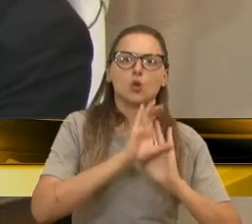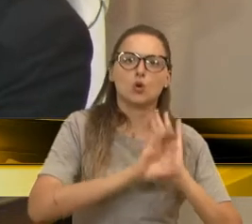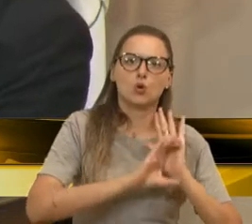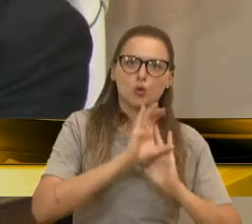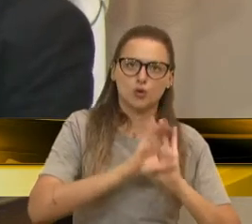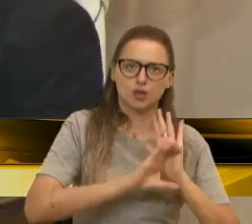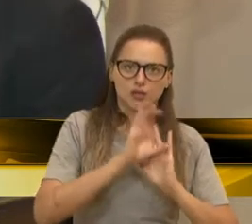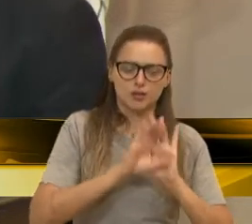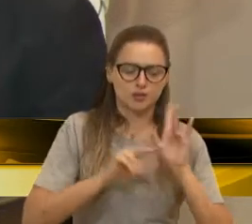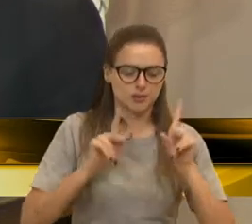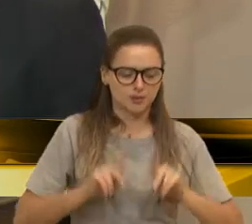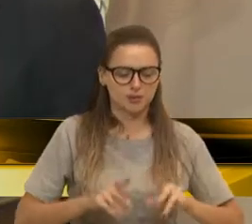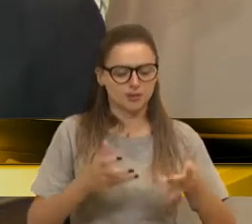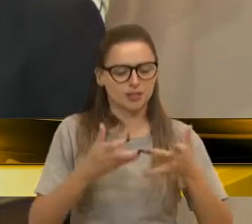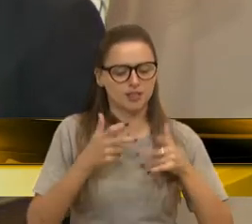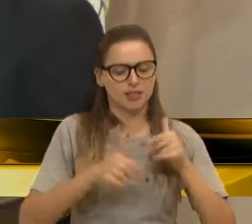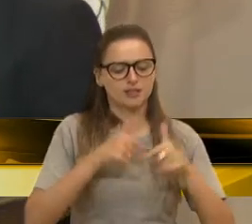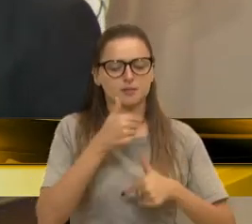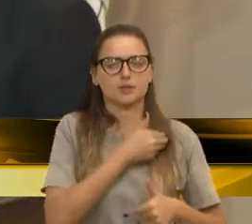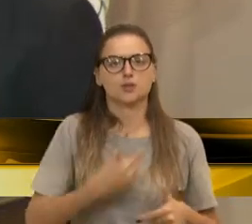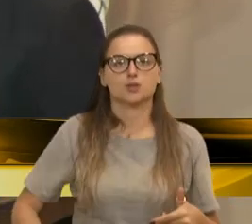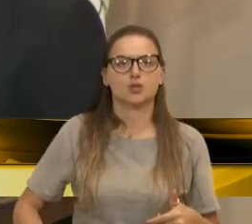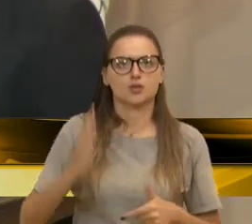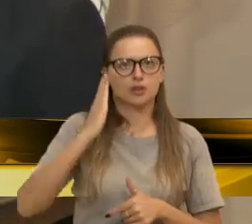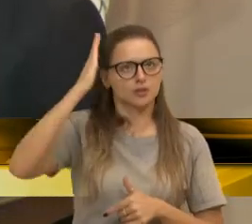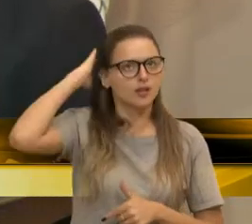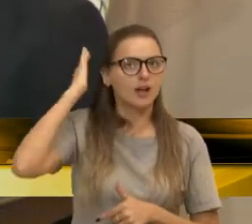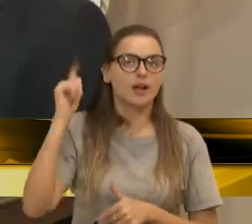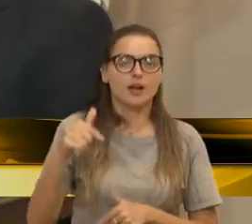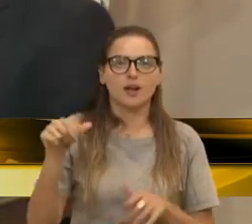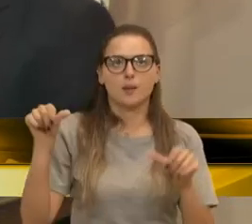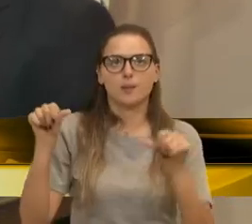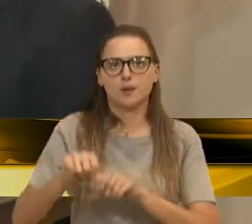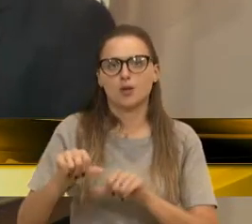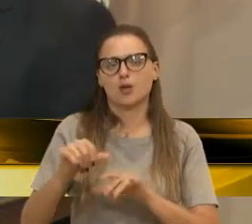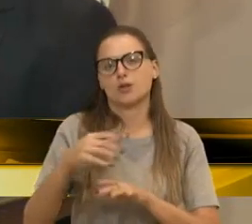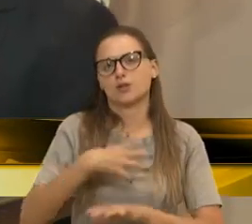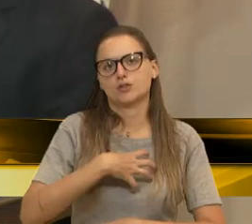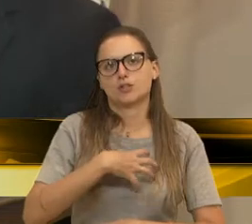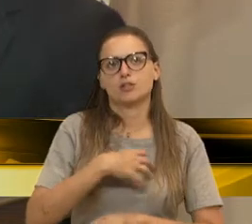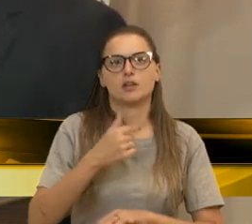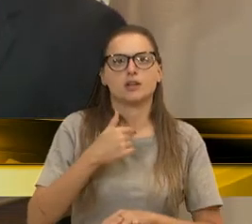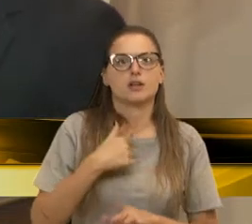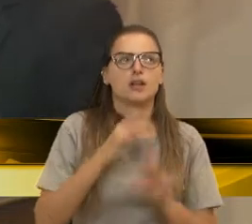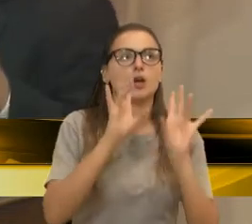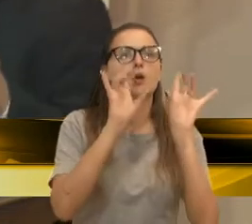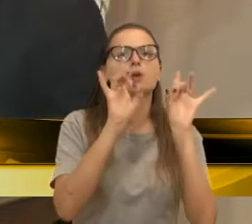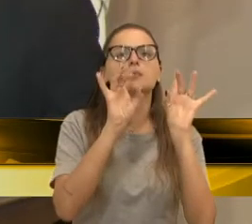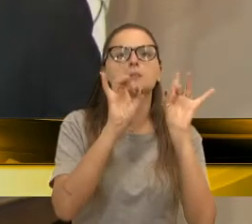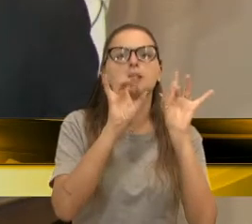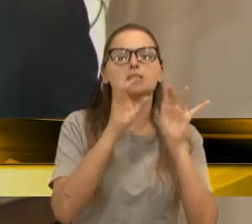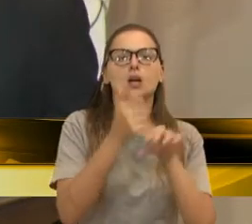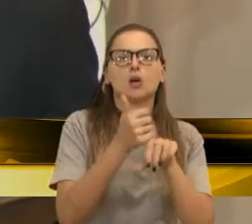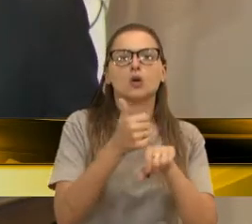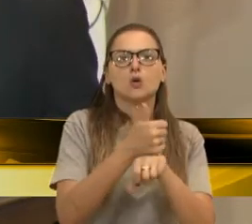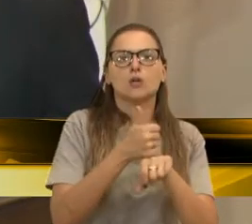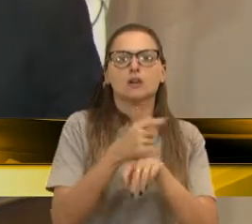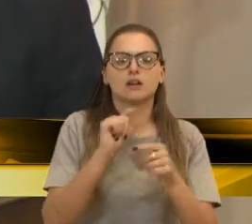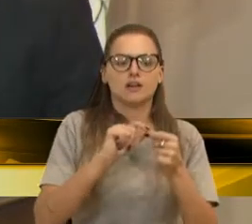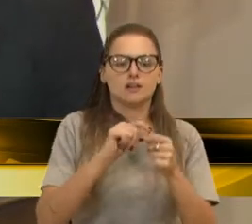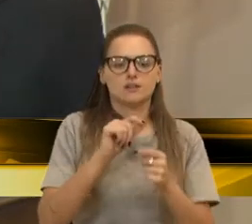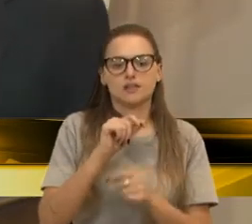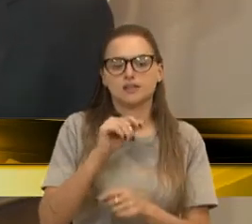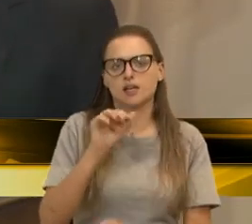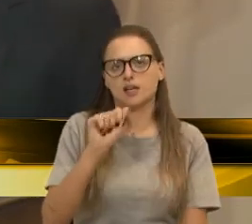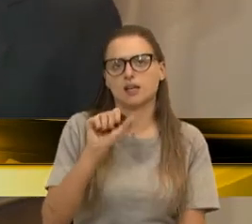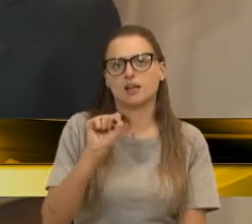quem quer trabalhar nesse governo tem que vir dessa maneira. Sou especialista. Especialista em quê? Em fazer assédio moral.